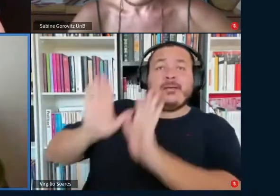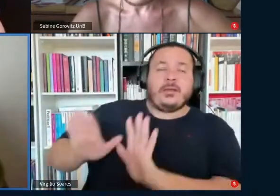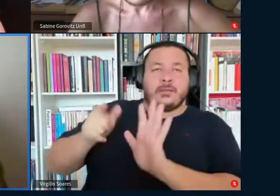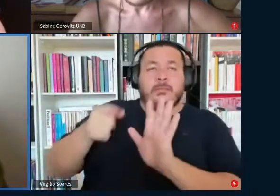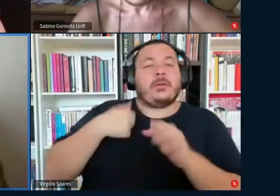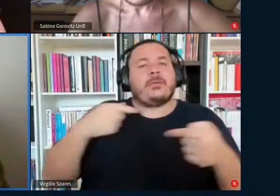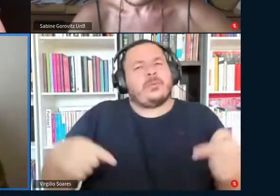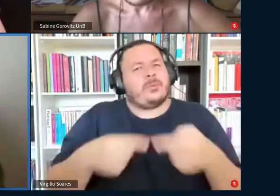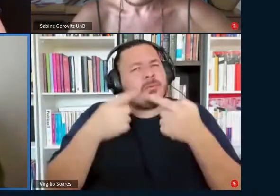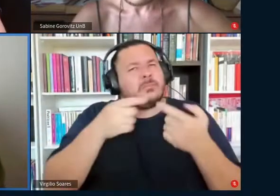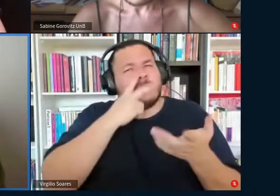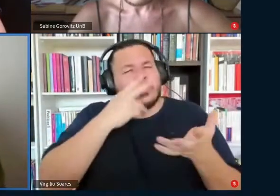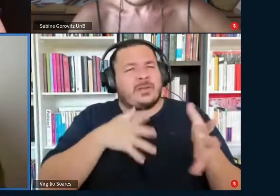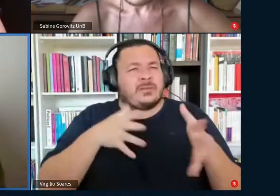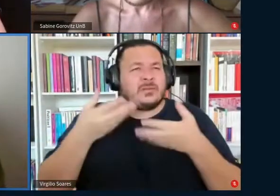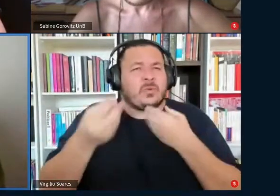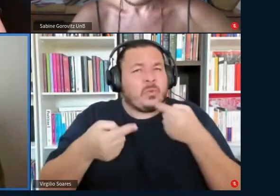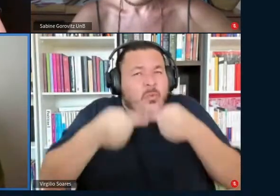ponto de vista da atuação. Então,